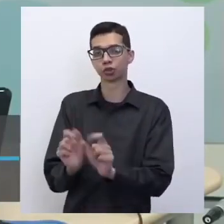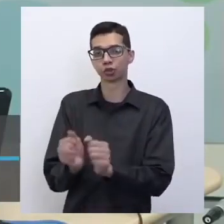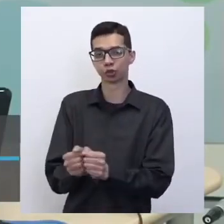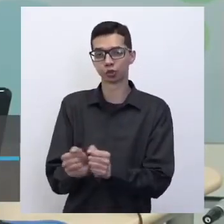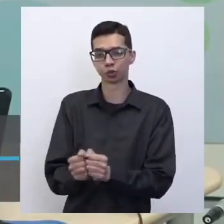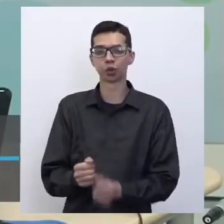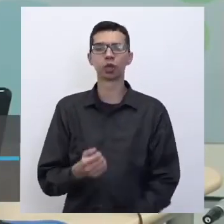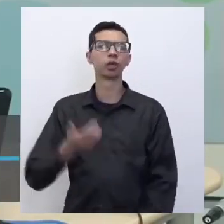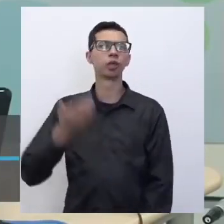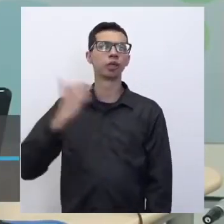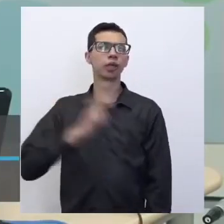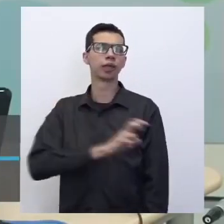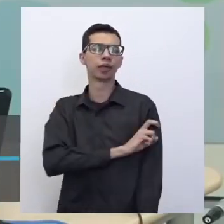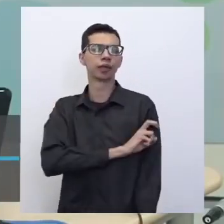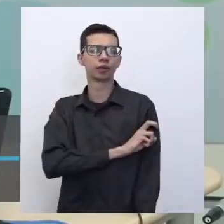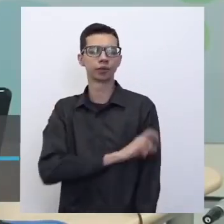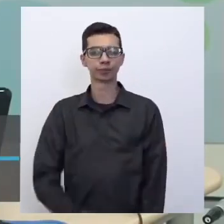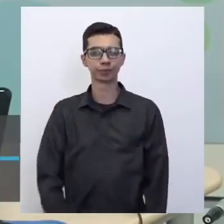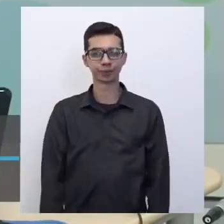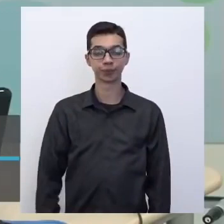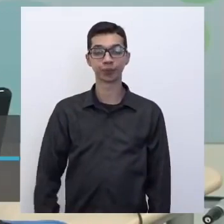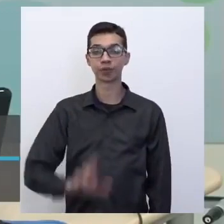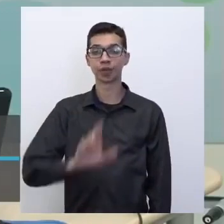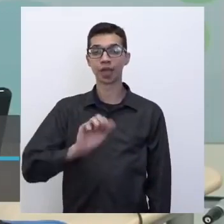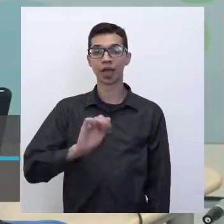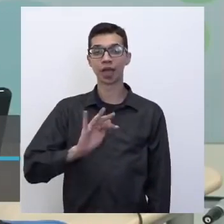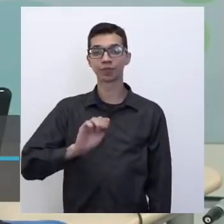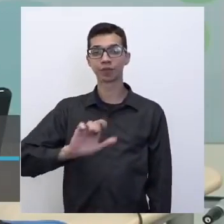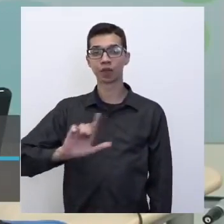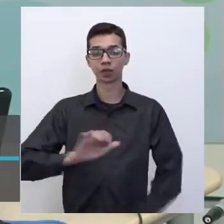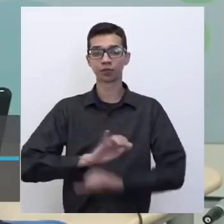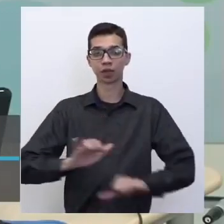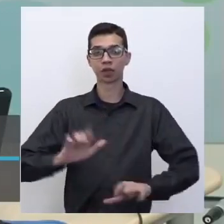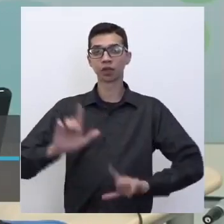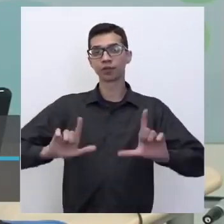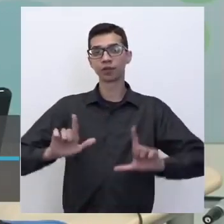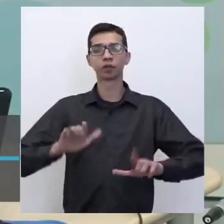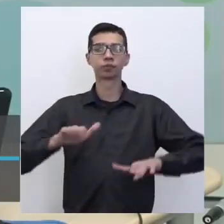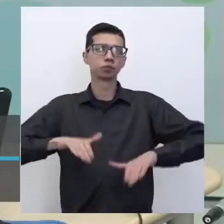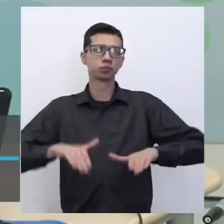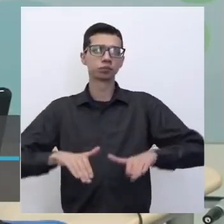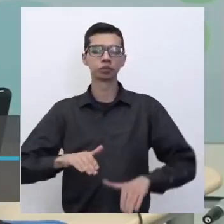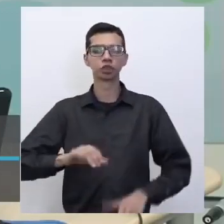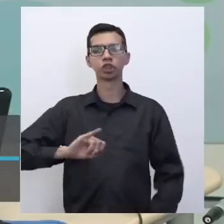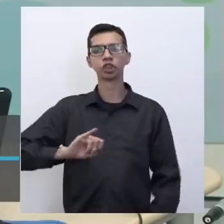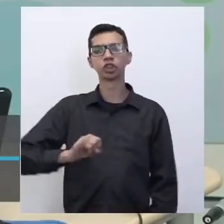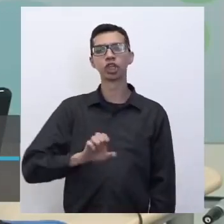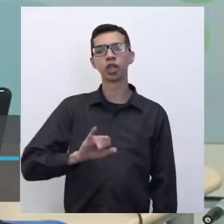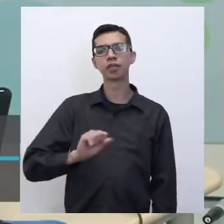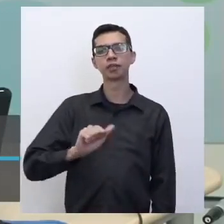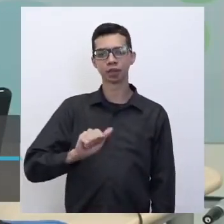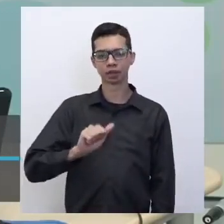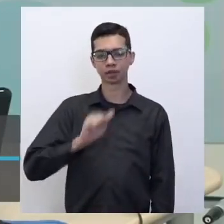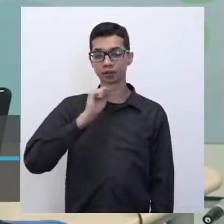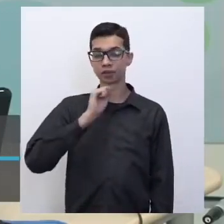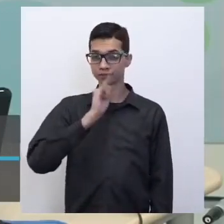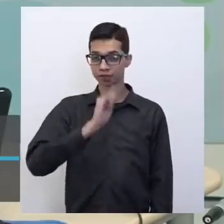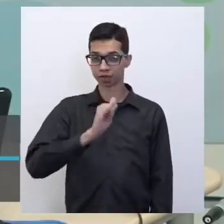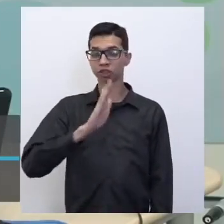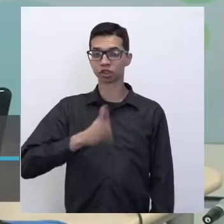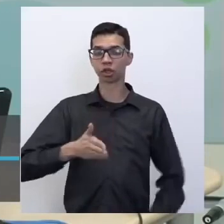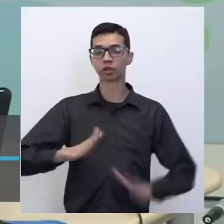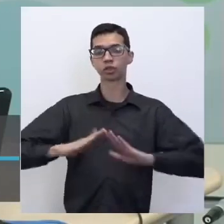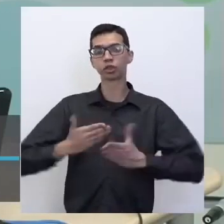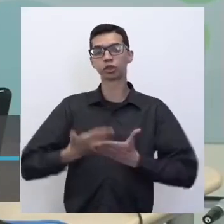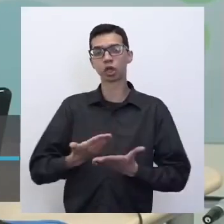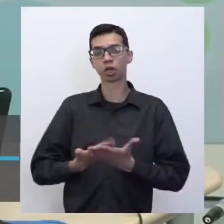a Rafael às vezes passa na TV, a Geisa na escola, a Maria Eduarda também já